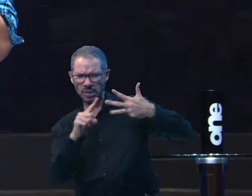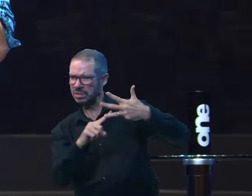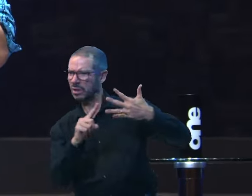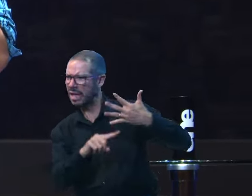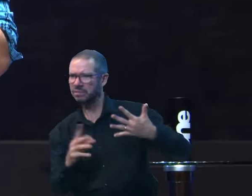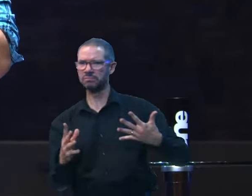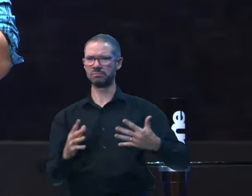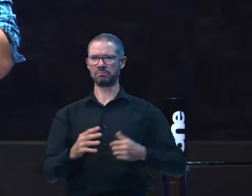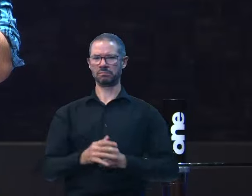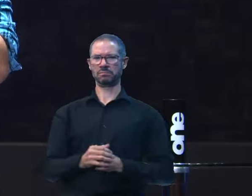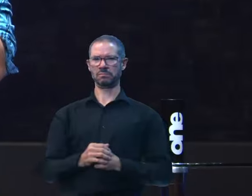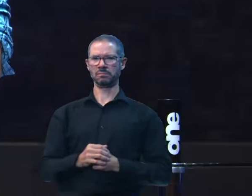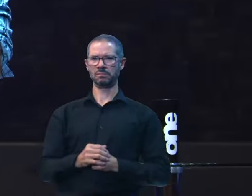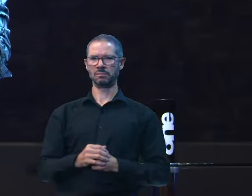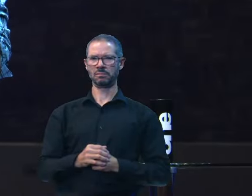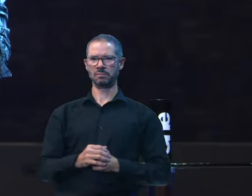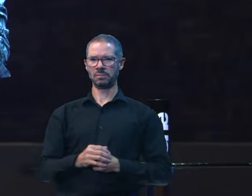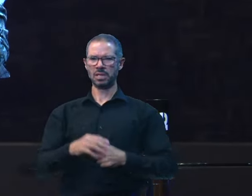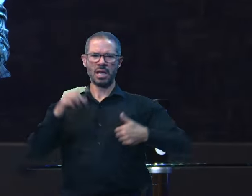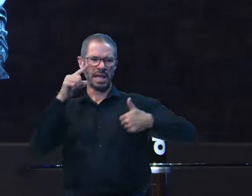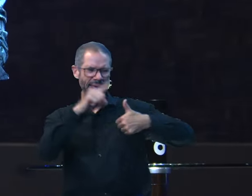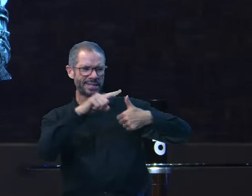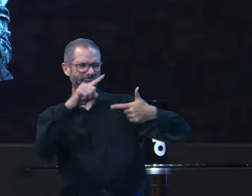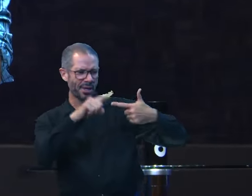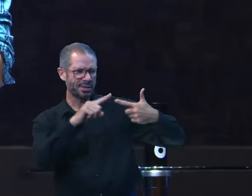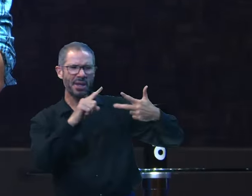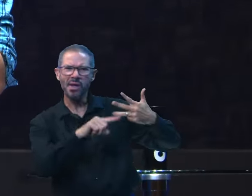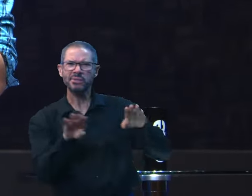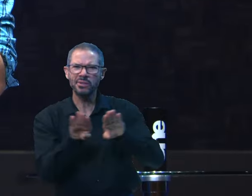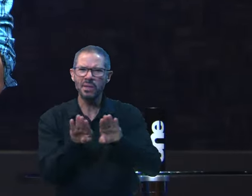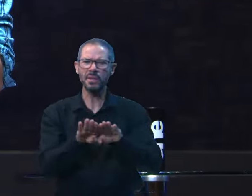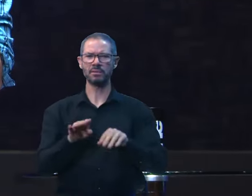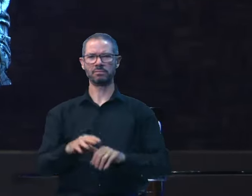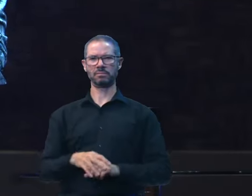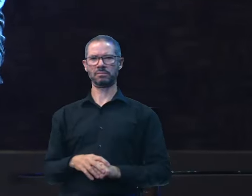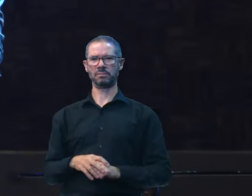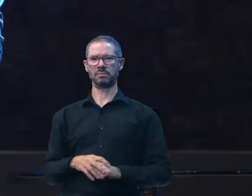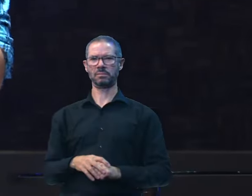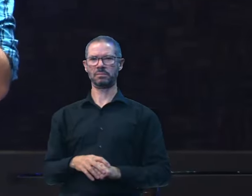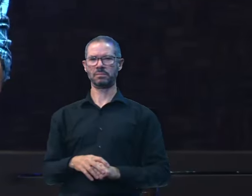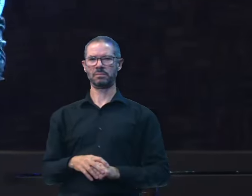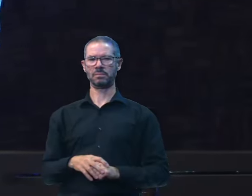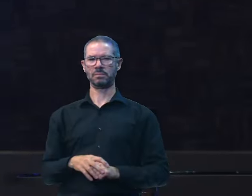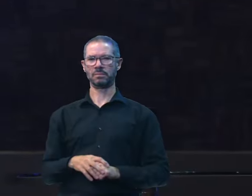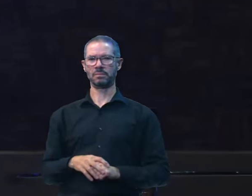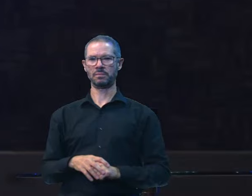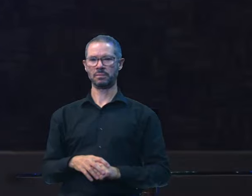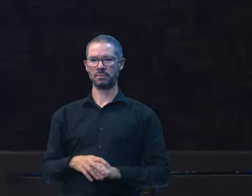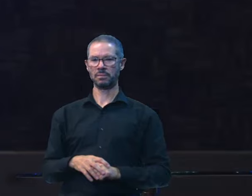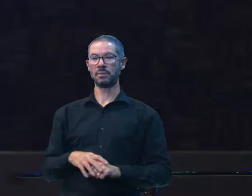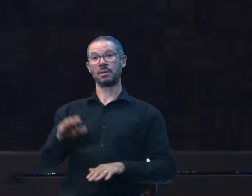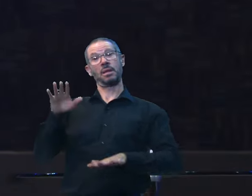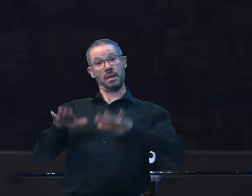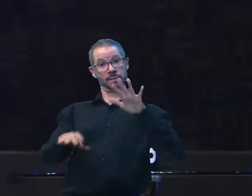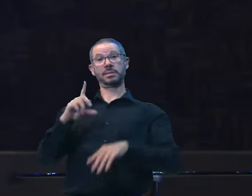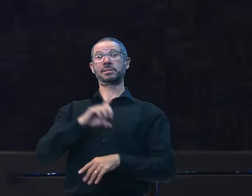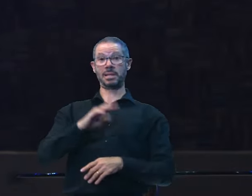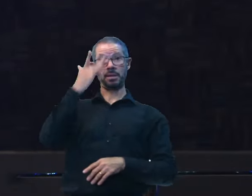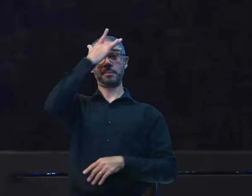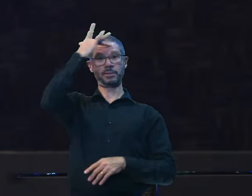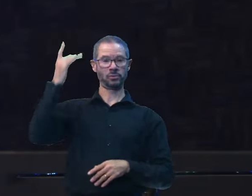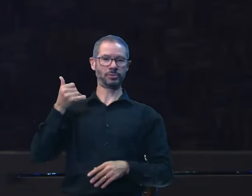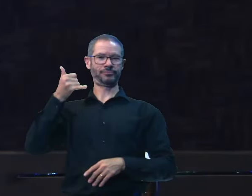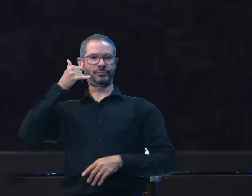e isso. Sem contar isso, isso, isso e isso. Notas mentais. Às vezes tem gente que tem no